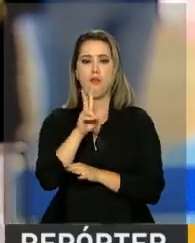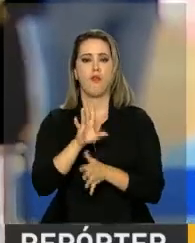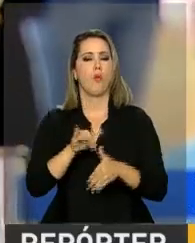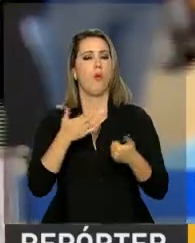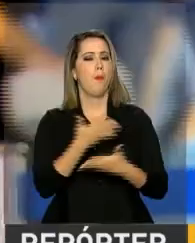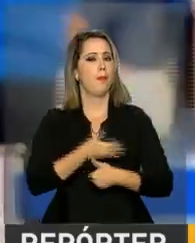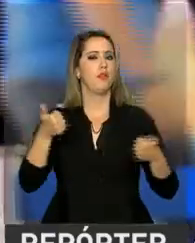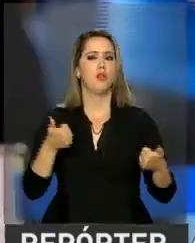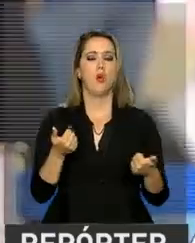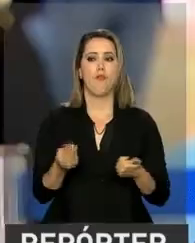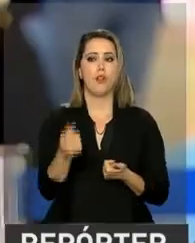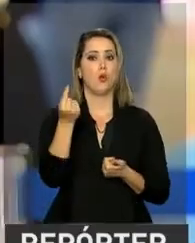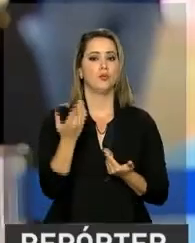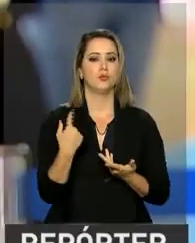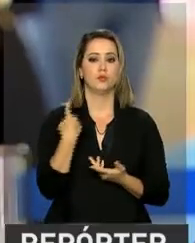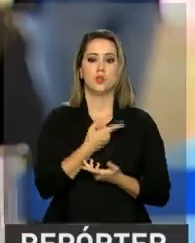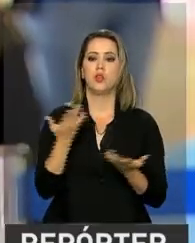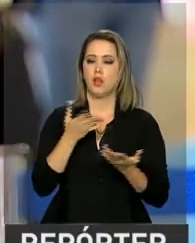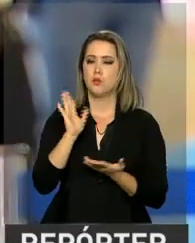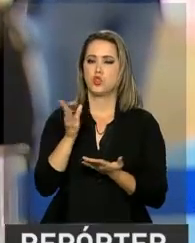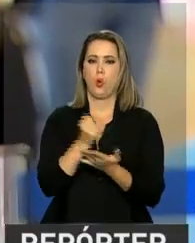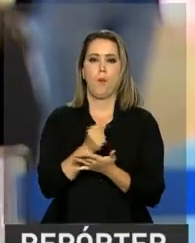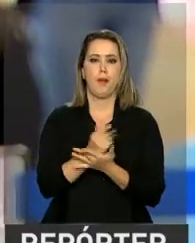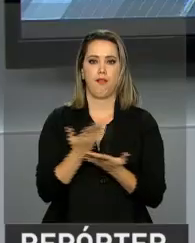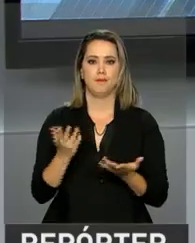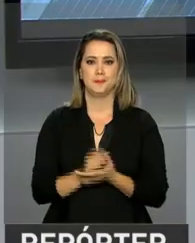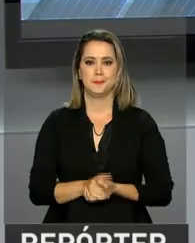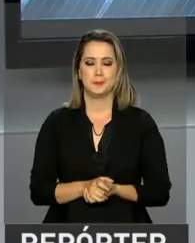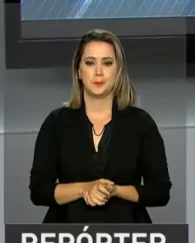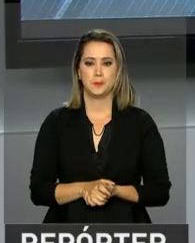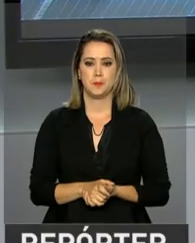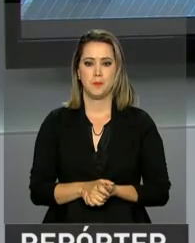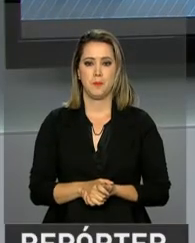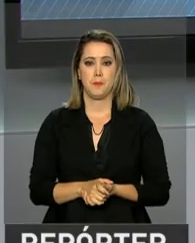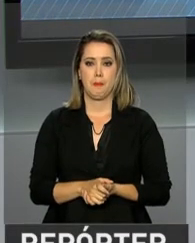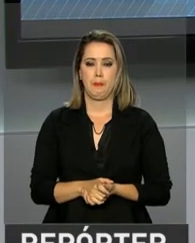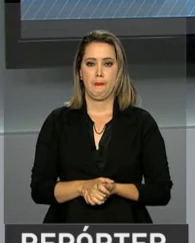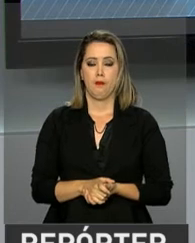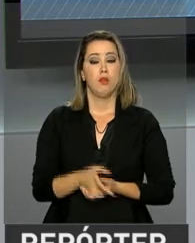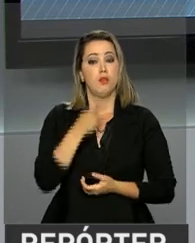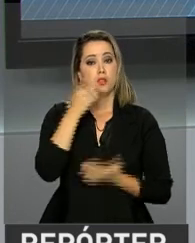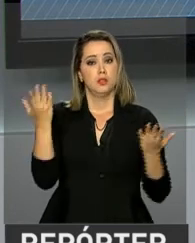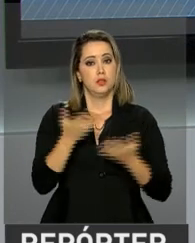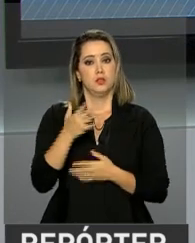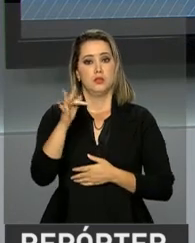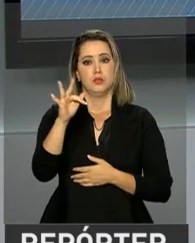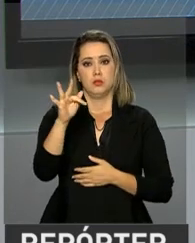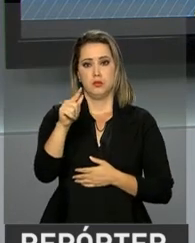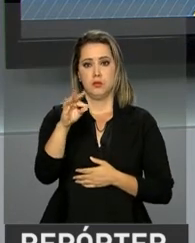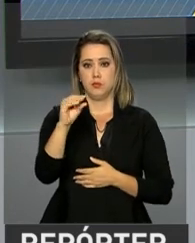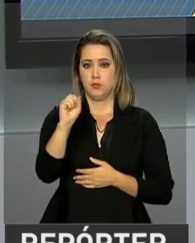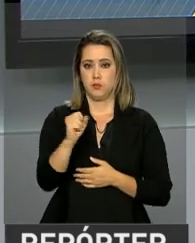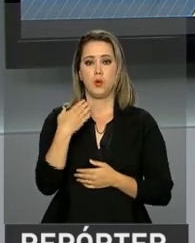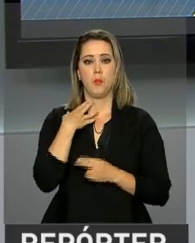para a gente os menores preços avancem com a casa própria hoje daqui falando agora sobre os saques das contas inativas do fgts